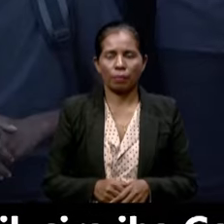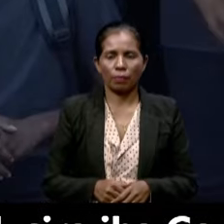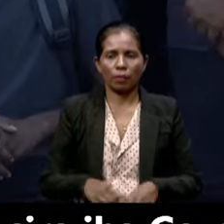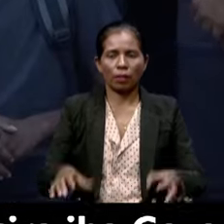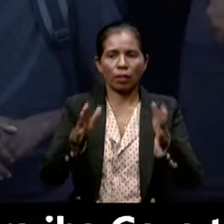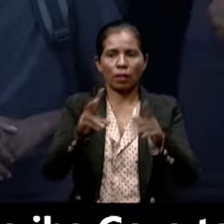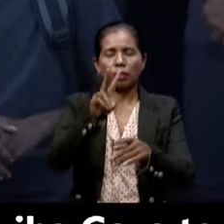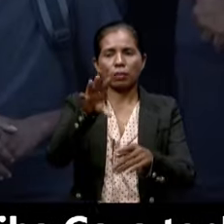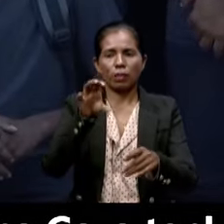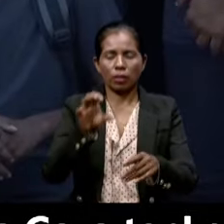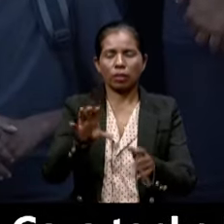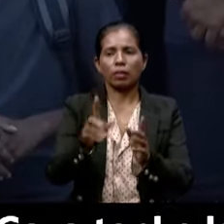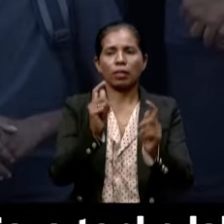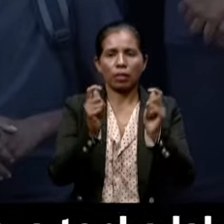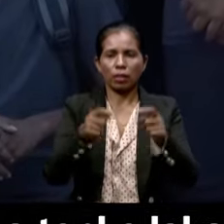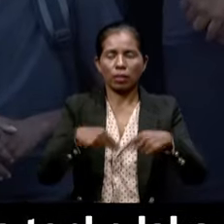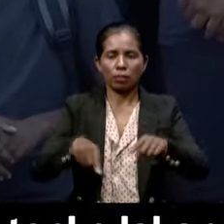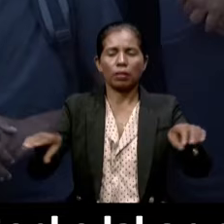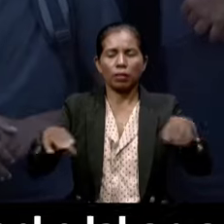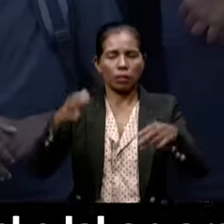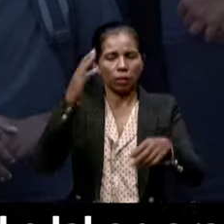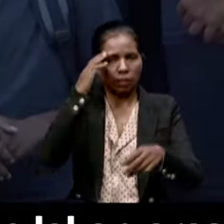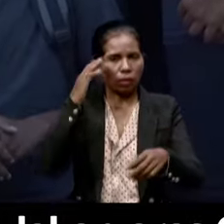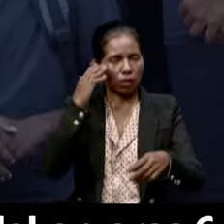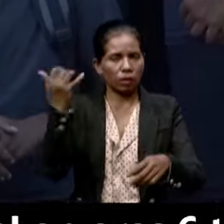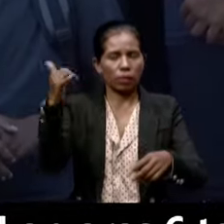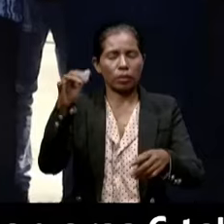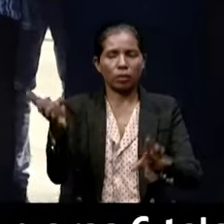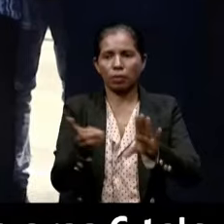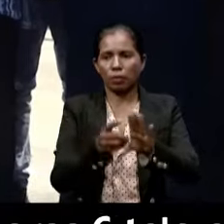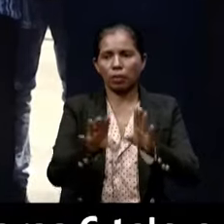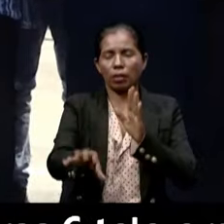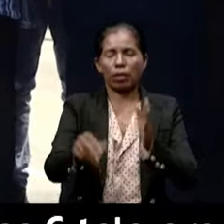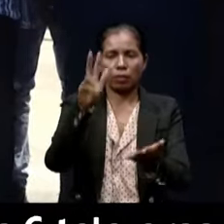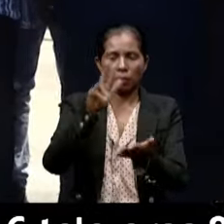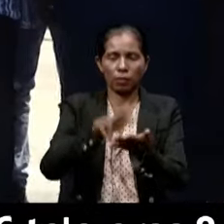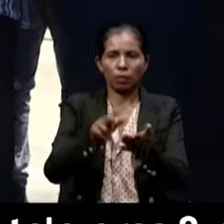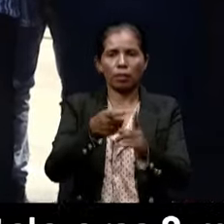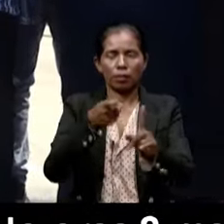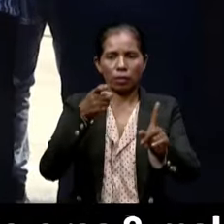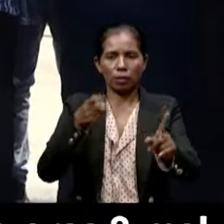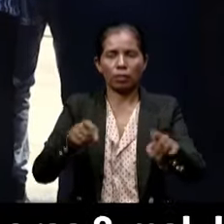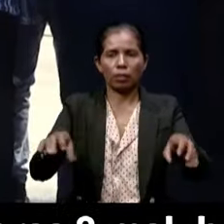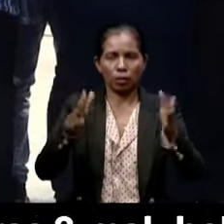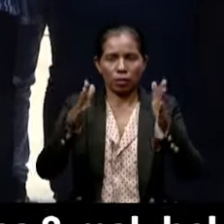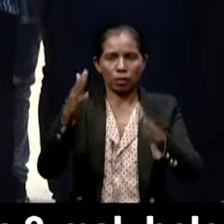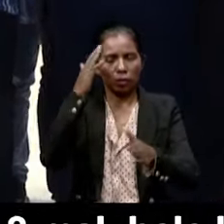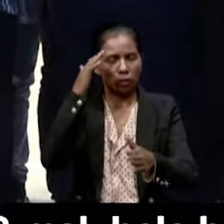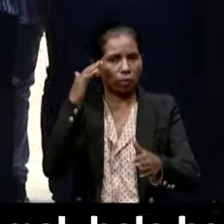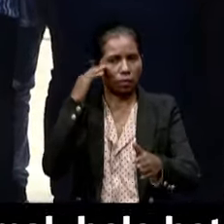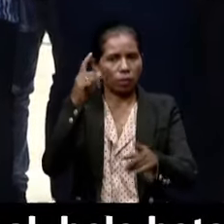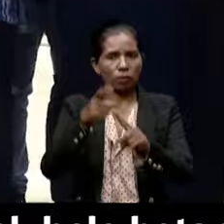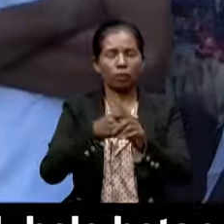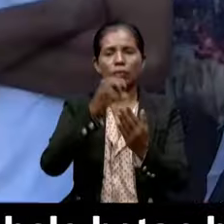Formado a tu rua Limanulo, liwana teste a tu serviço e a Coreia, no sirene documento, retangona aprovação si parte recurso humano coreanian, e a